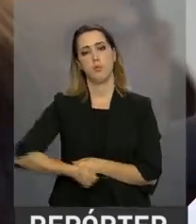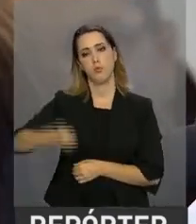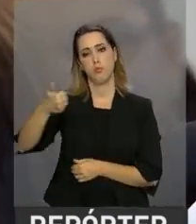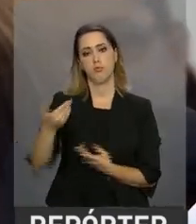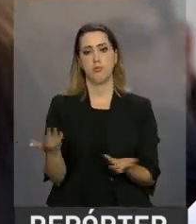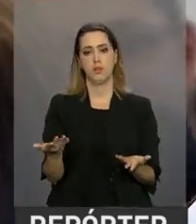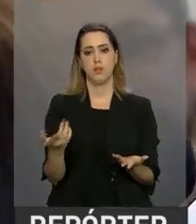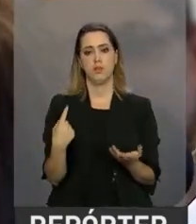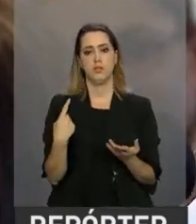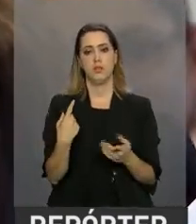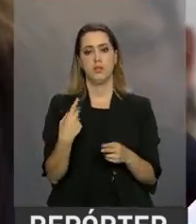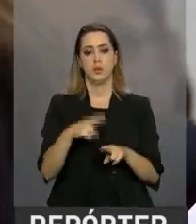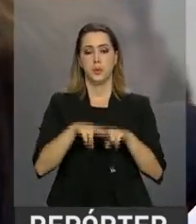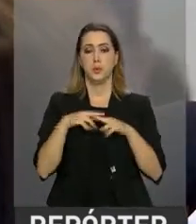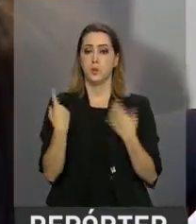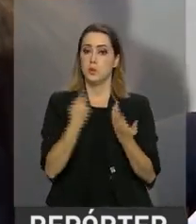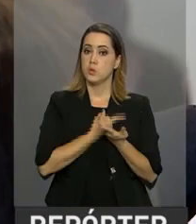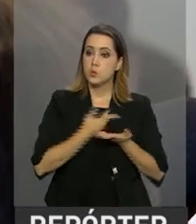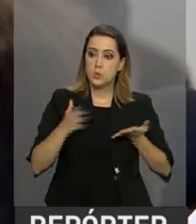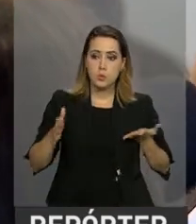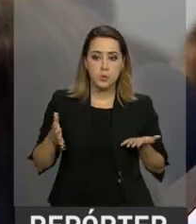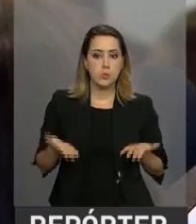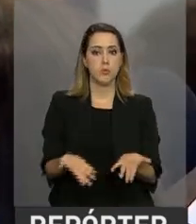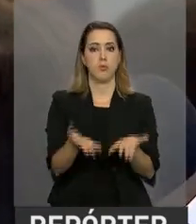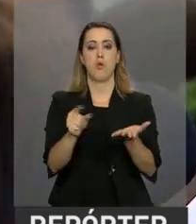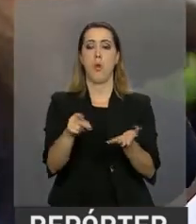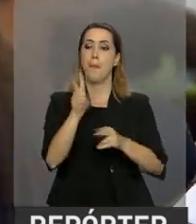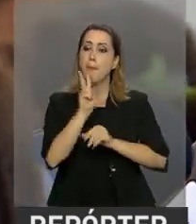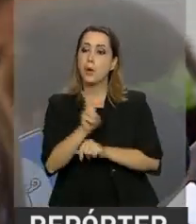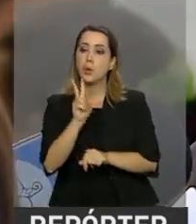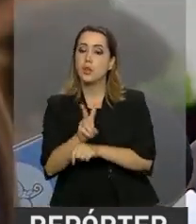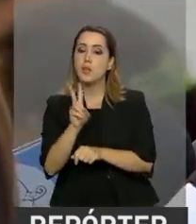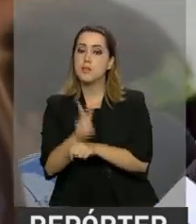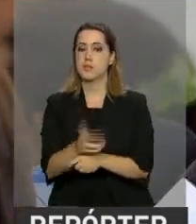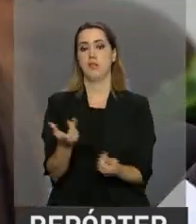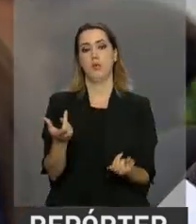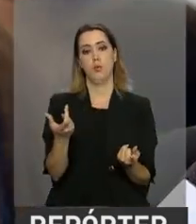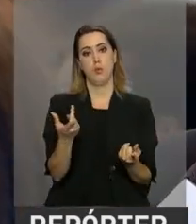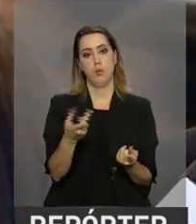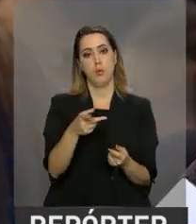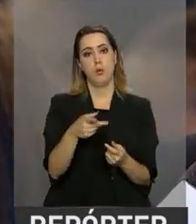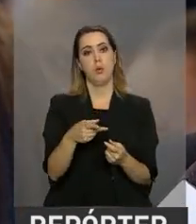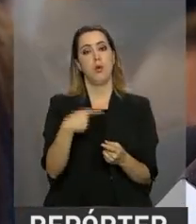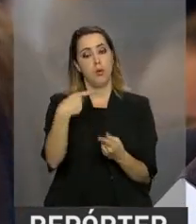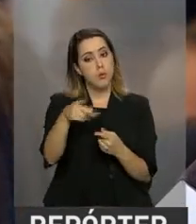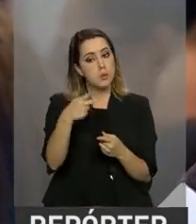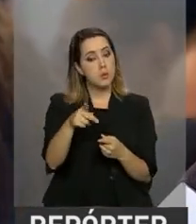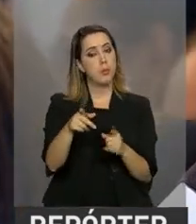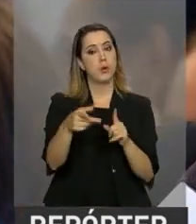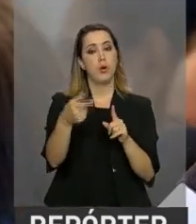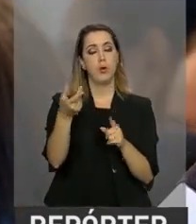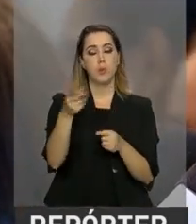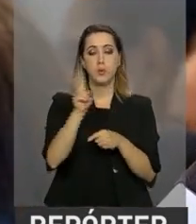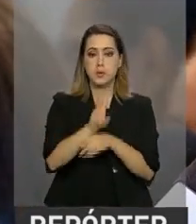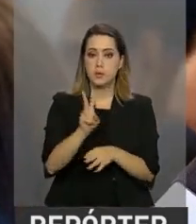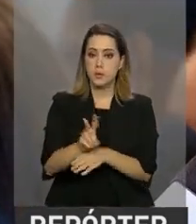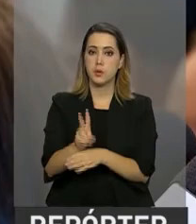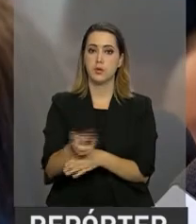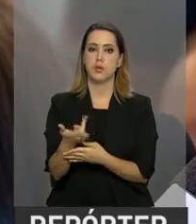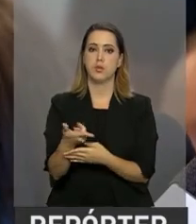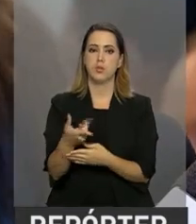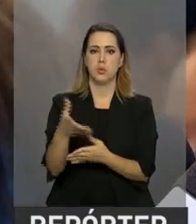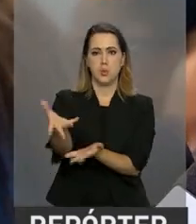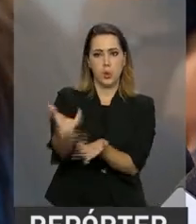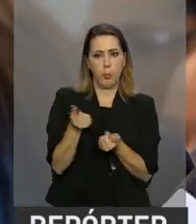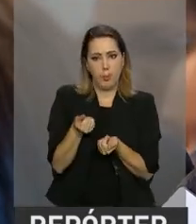isso, insistimos. Primeiro, na proteção, né, daqueles que se protejam para não adquirirem o vírus.